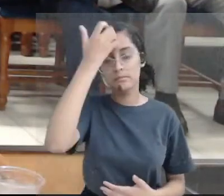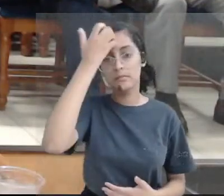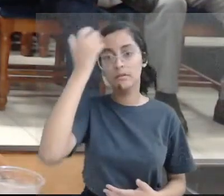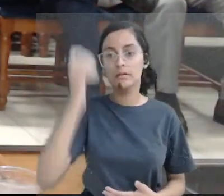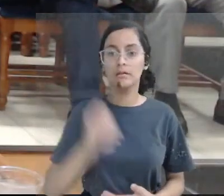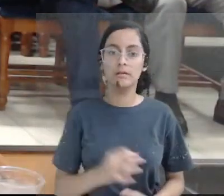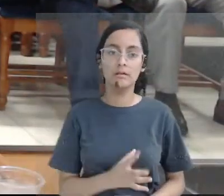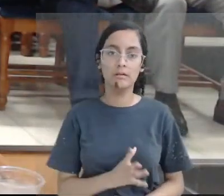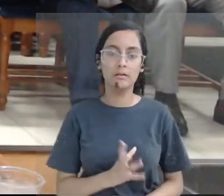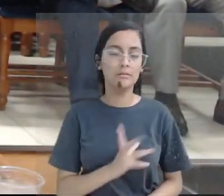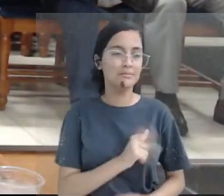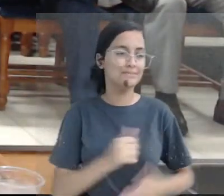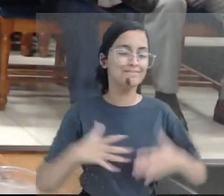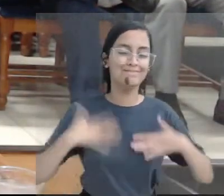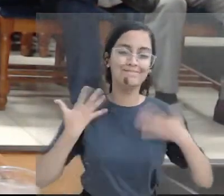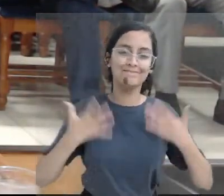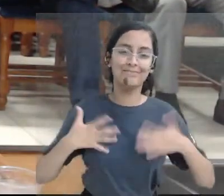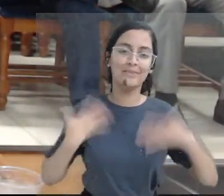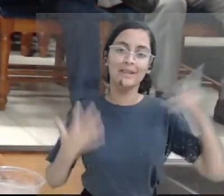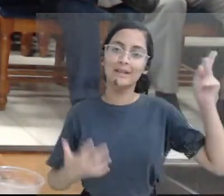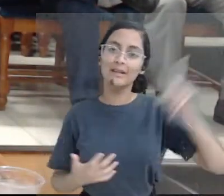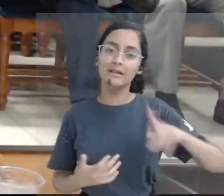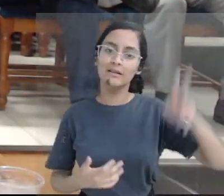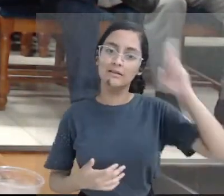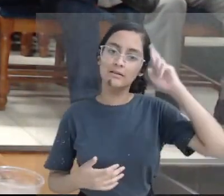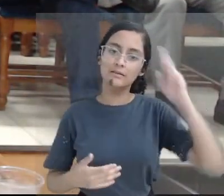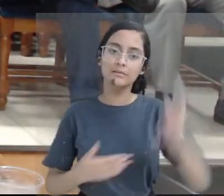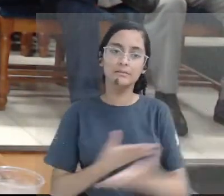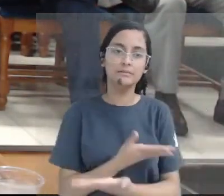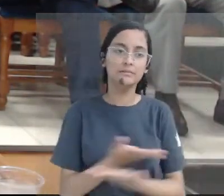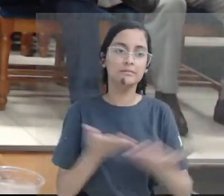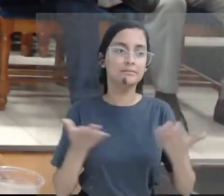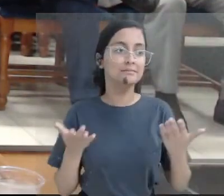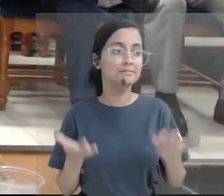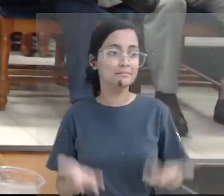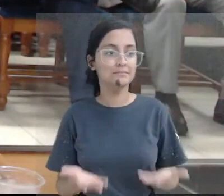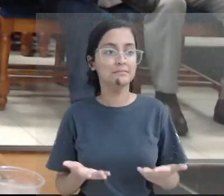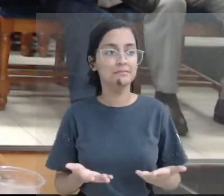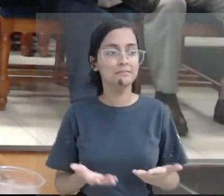Queridos, com muita alegria, quero saudá-los com a paz do Senhor.